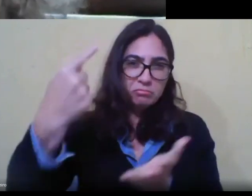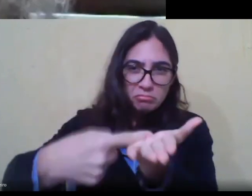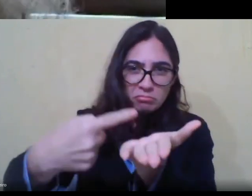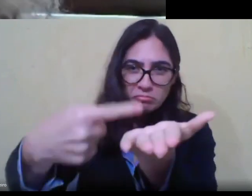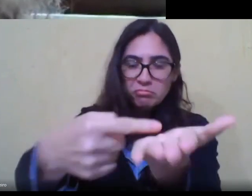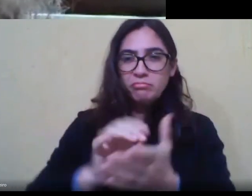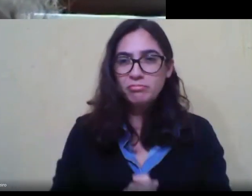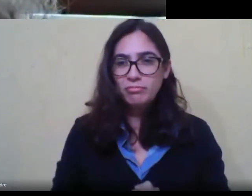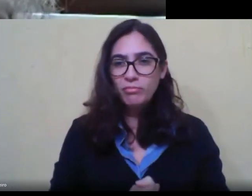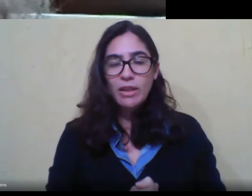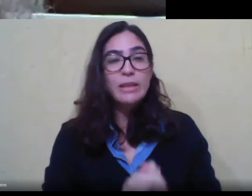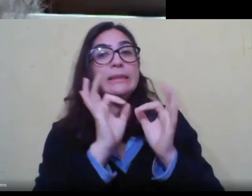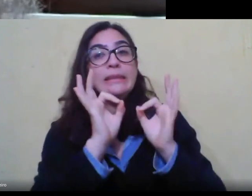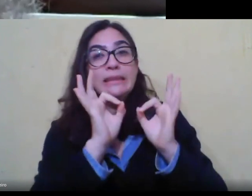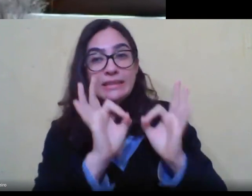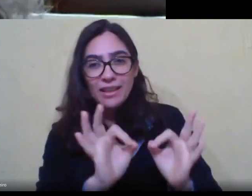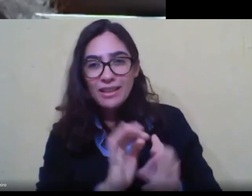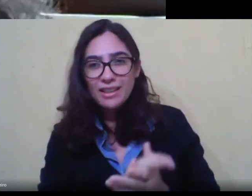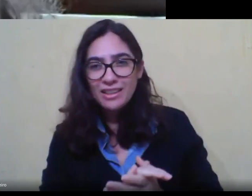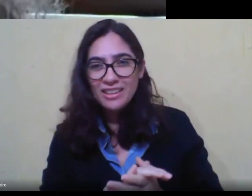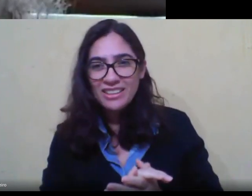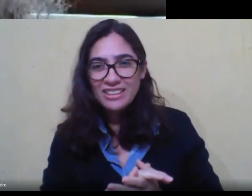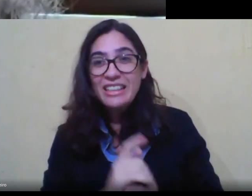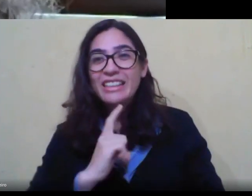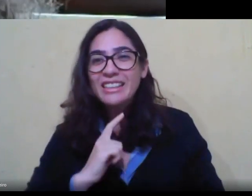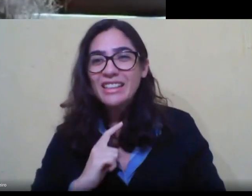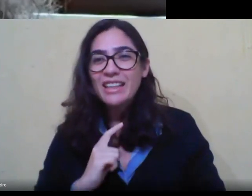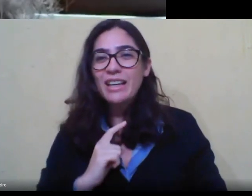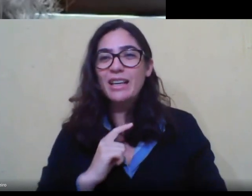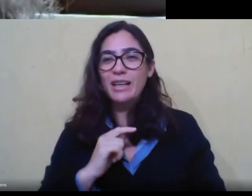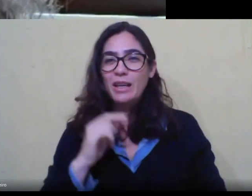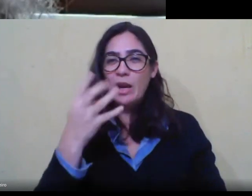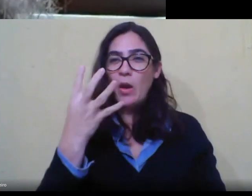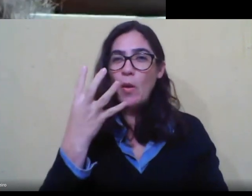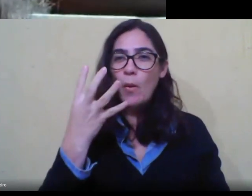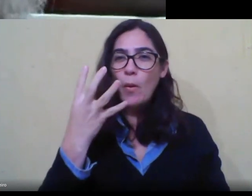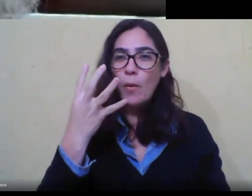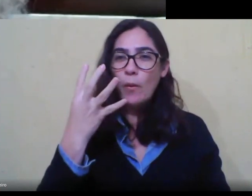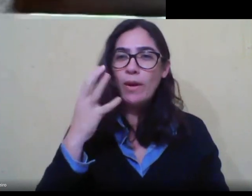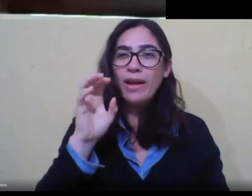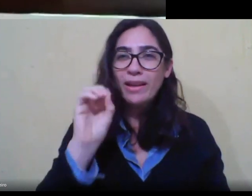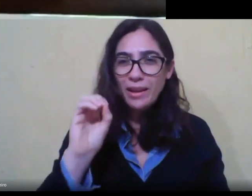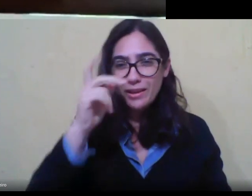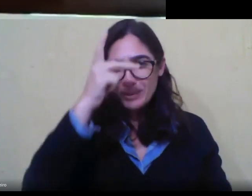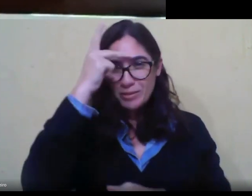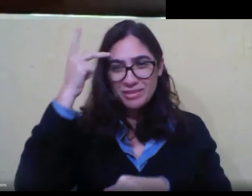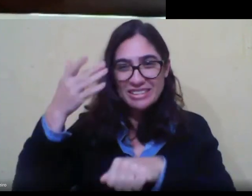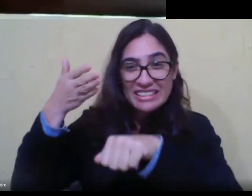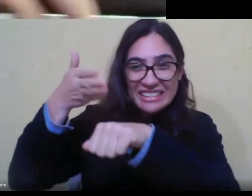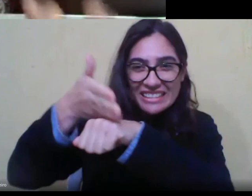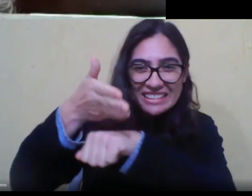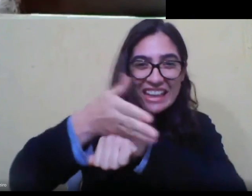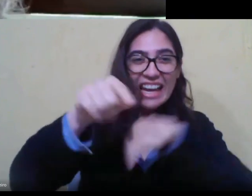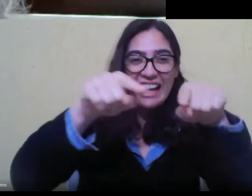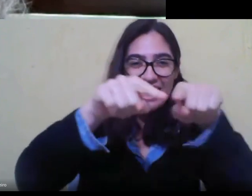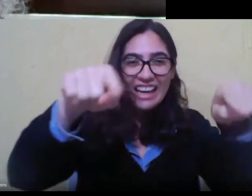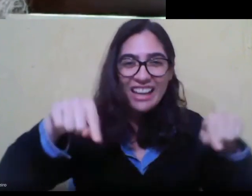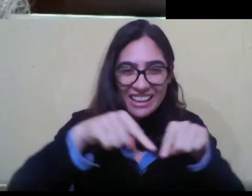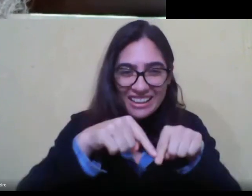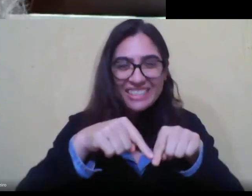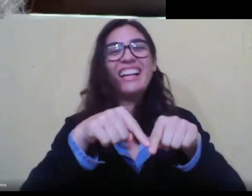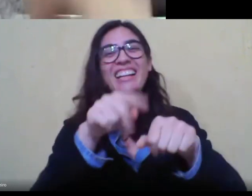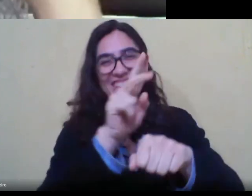aqui mandando vocês para lá. Podem criar tópicos, existem, cada uma das abas da sala de assessoria tem o seu